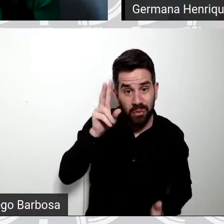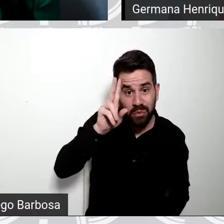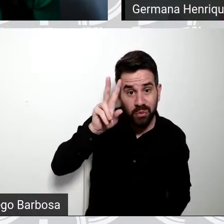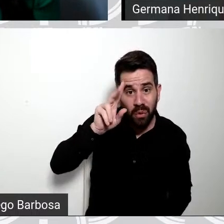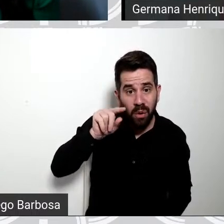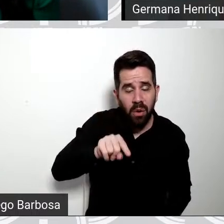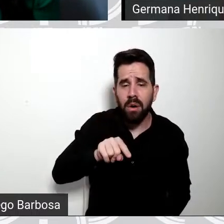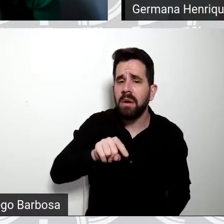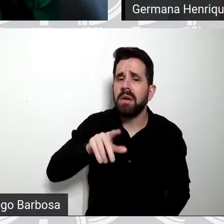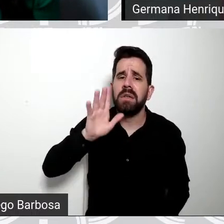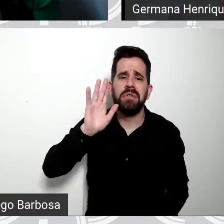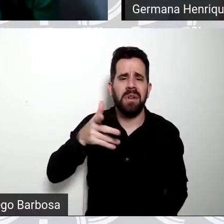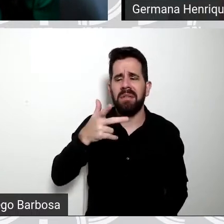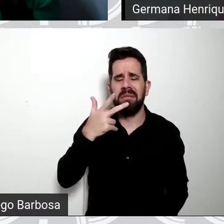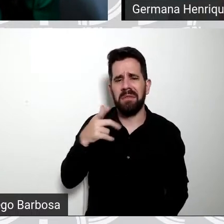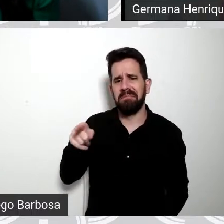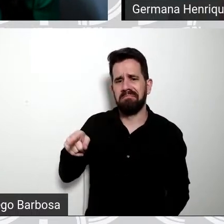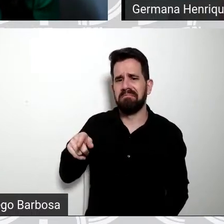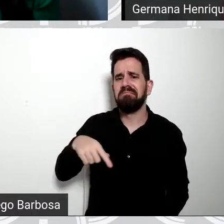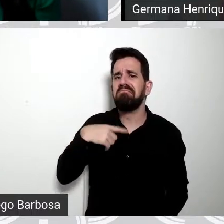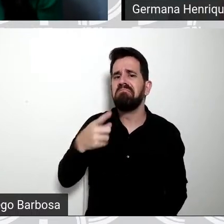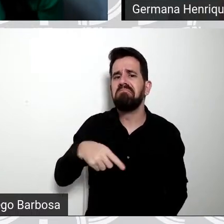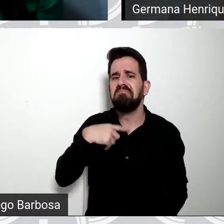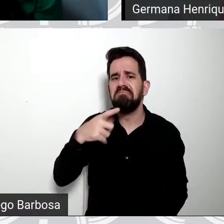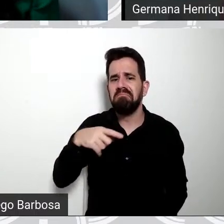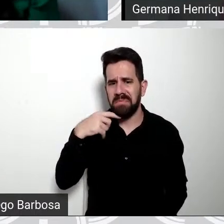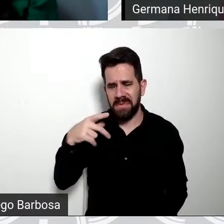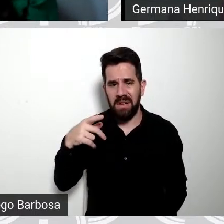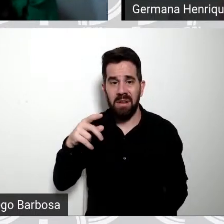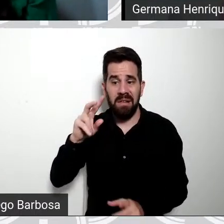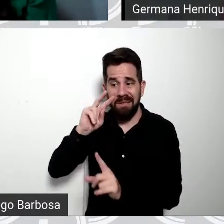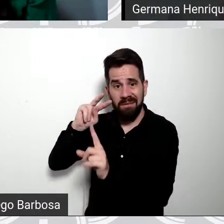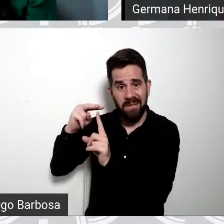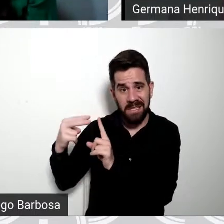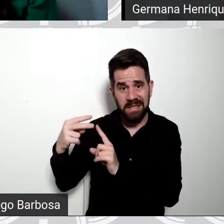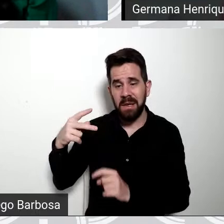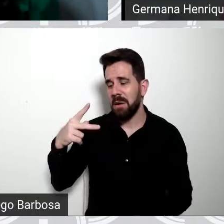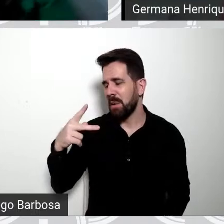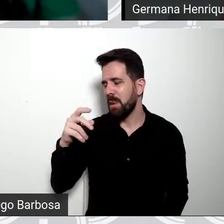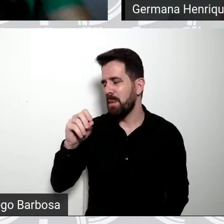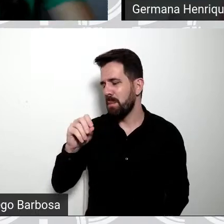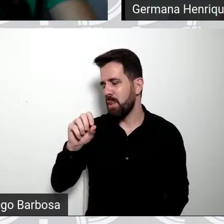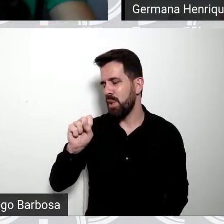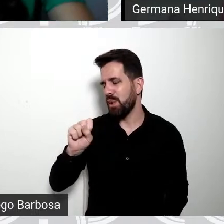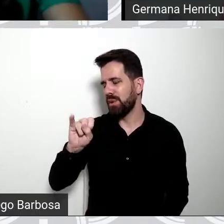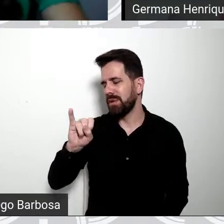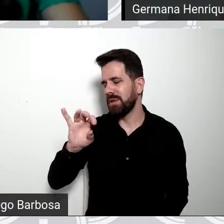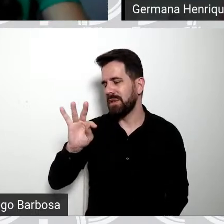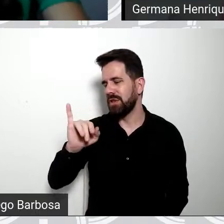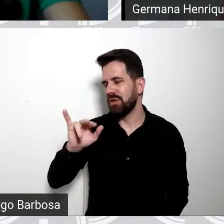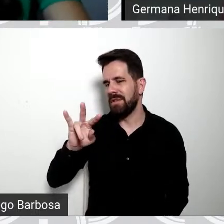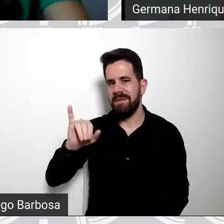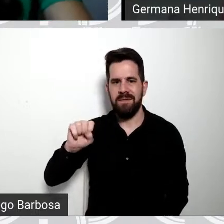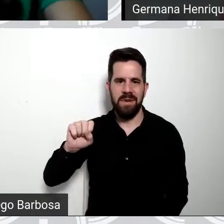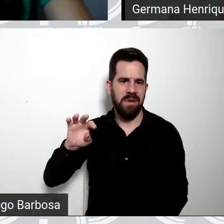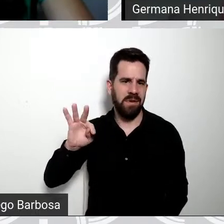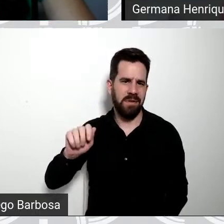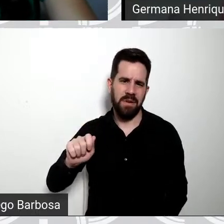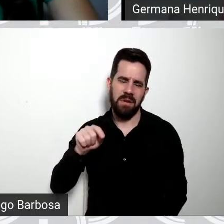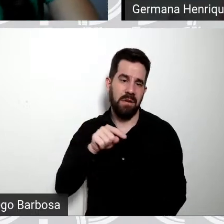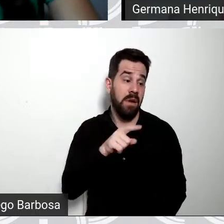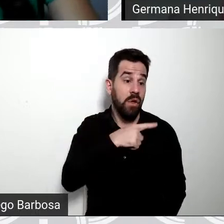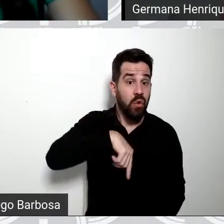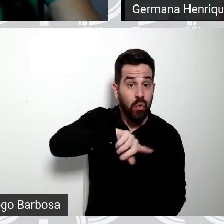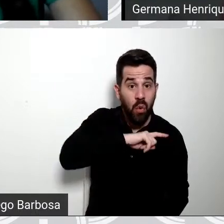sentido. Então, como eu falei, Ivan Jablonkar, falando da relação entre história e